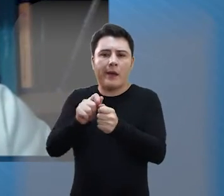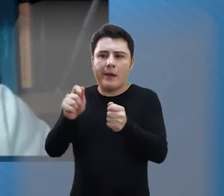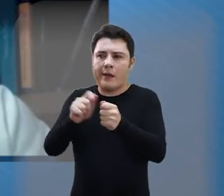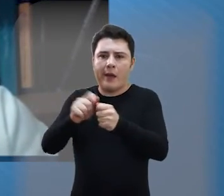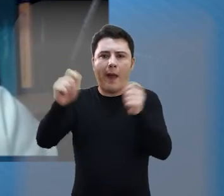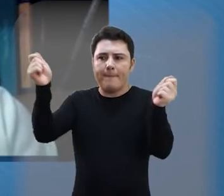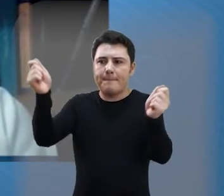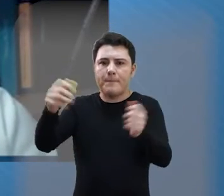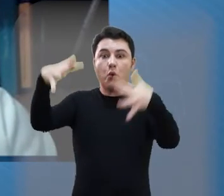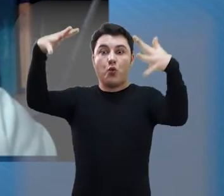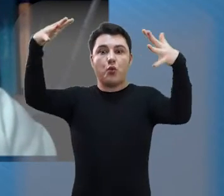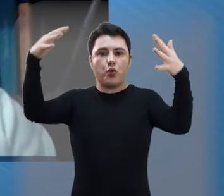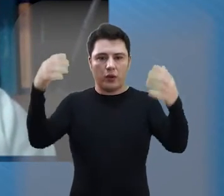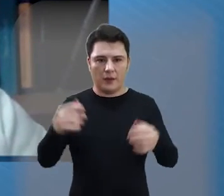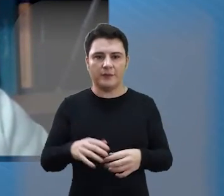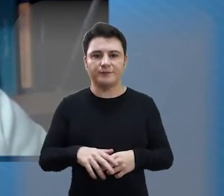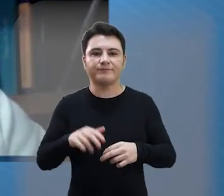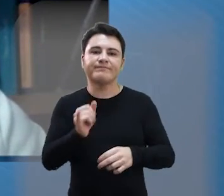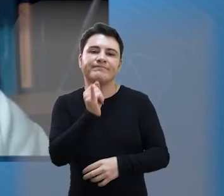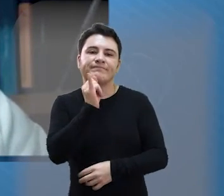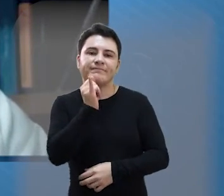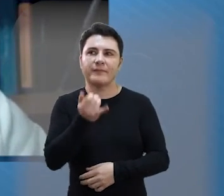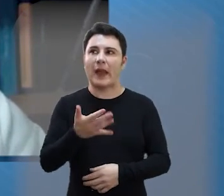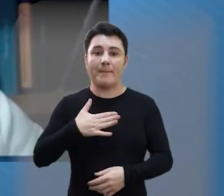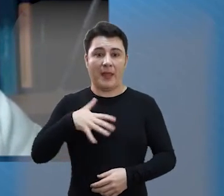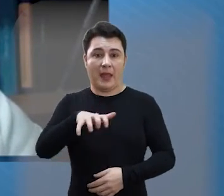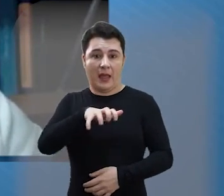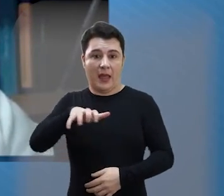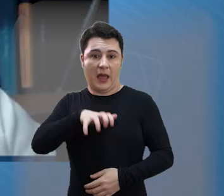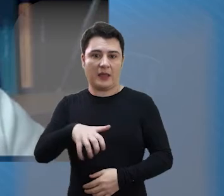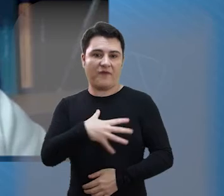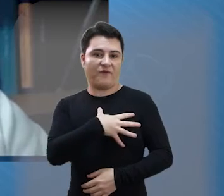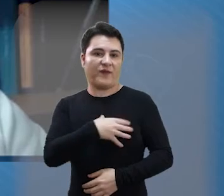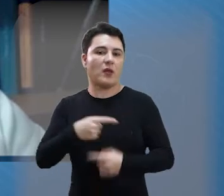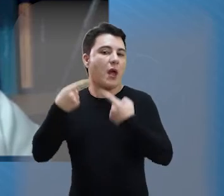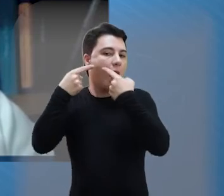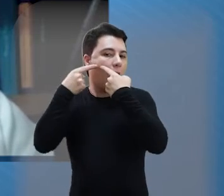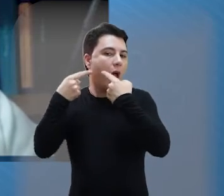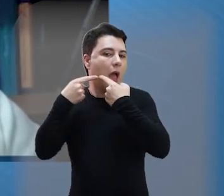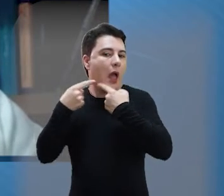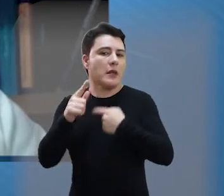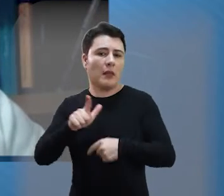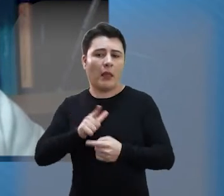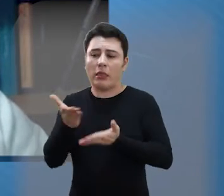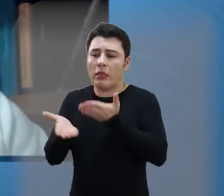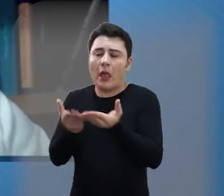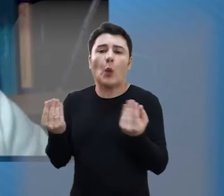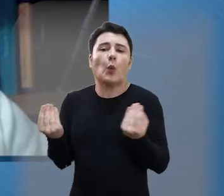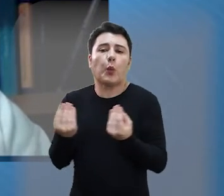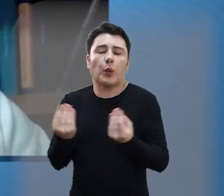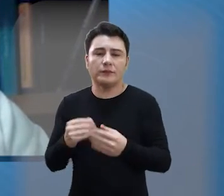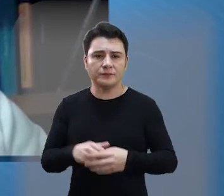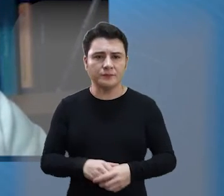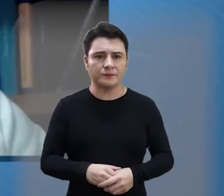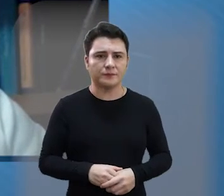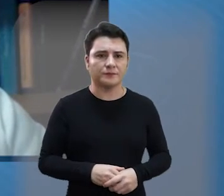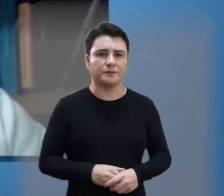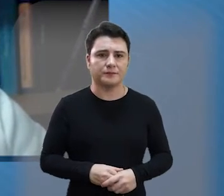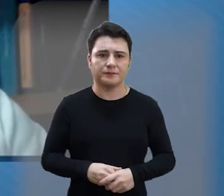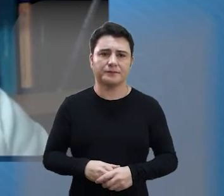aquele tratamento, né, mágico, vamos dizer na minha área, meu filho tem acne, qual tratamento eu